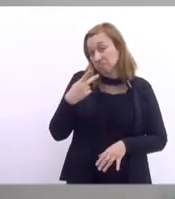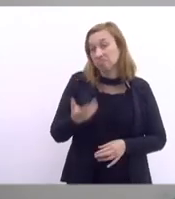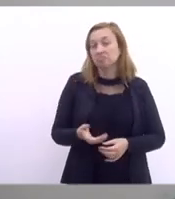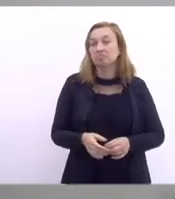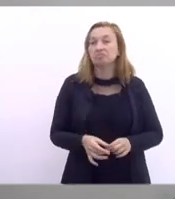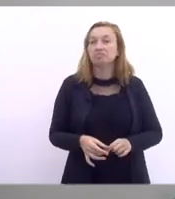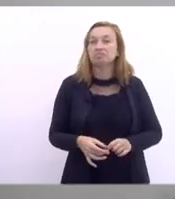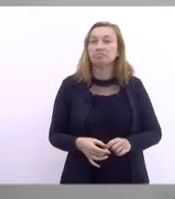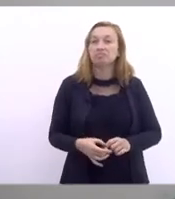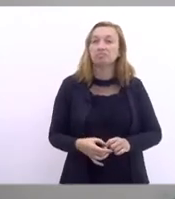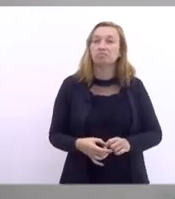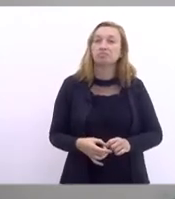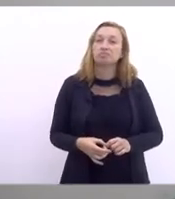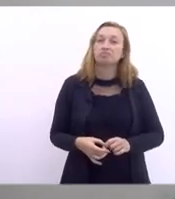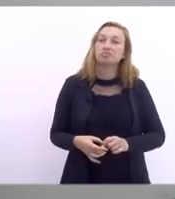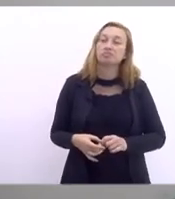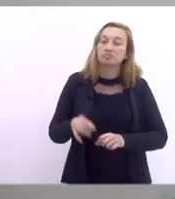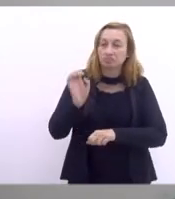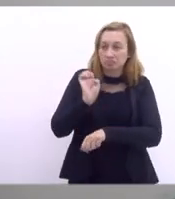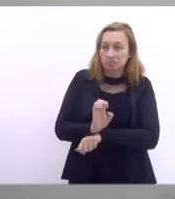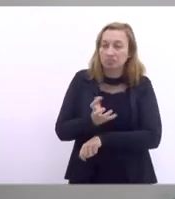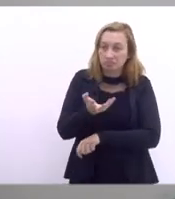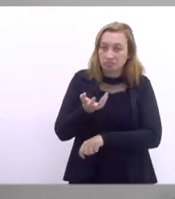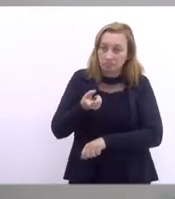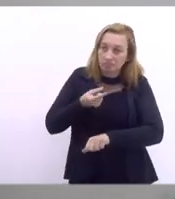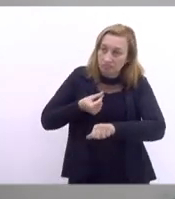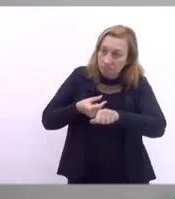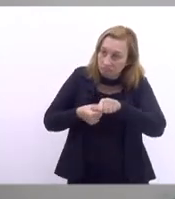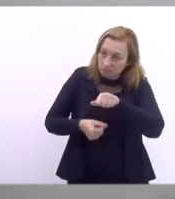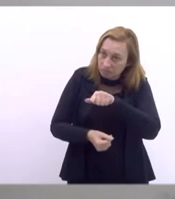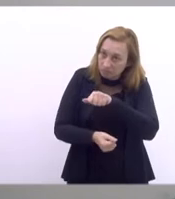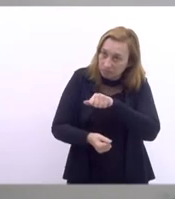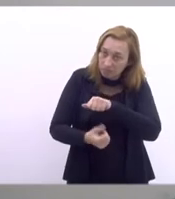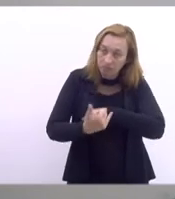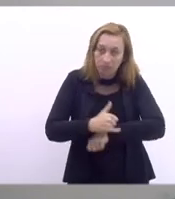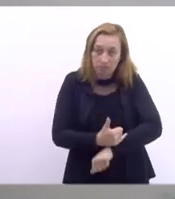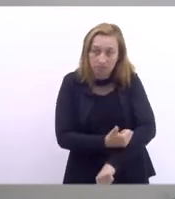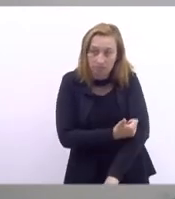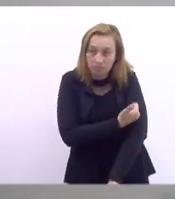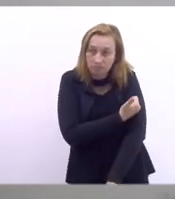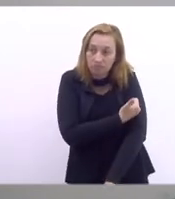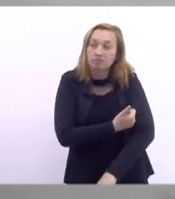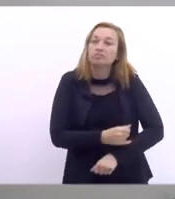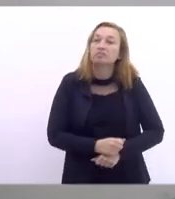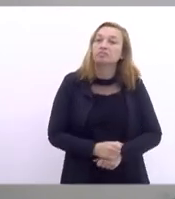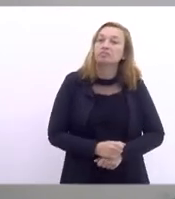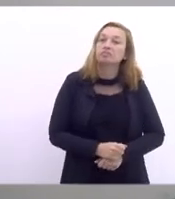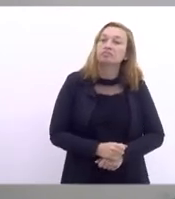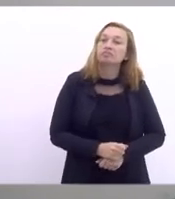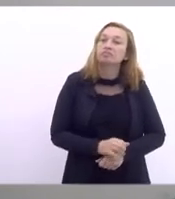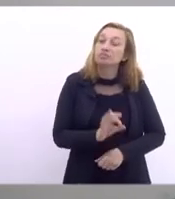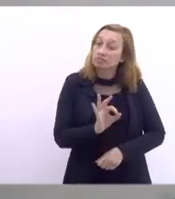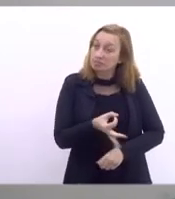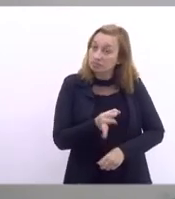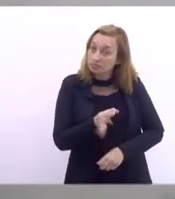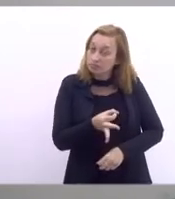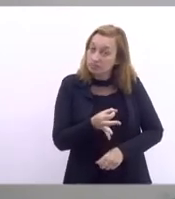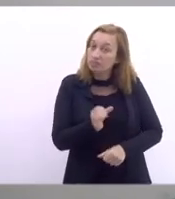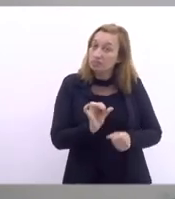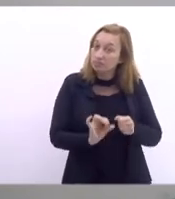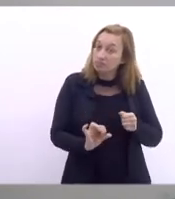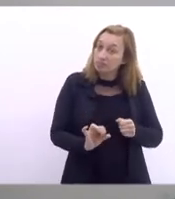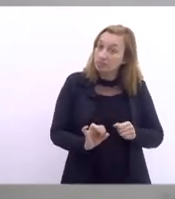é que se o estado quer investir e infraestrutura é justíssimo que o